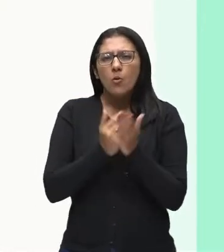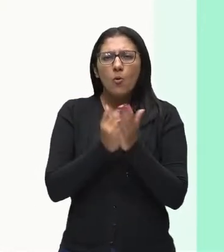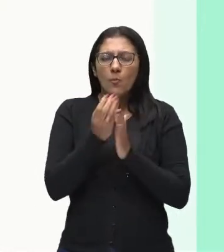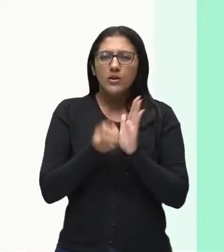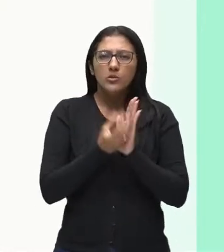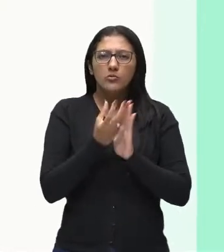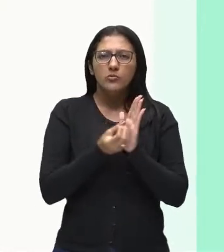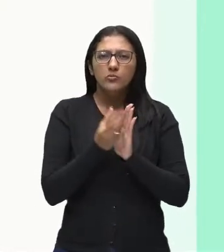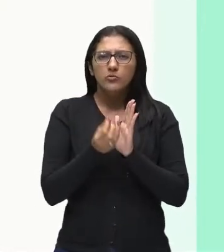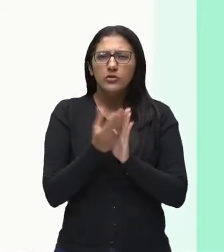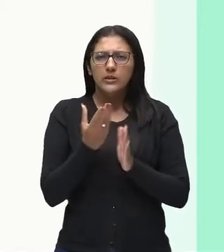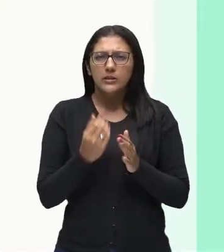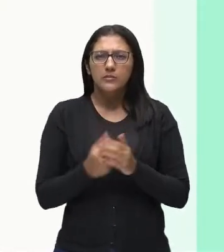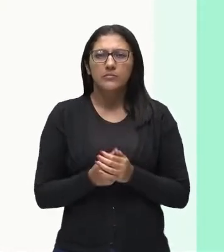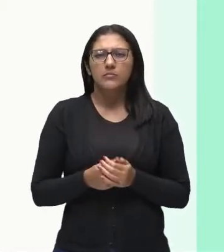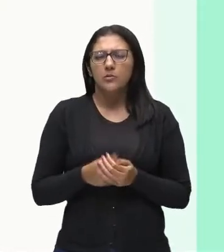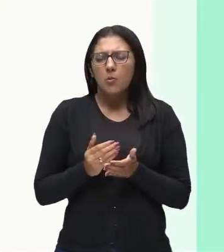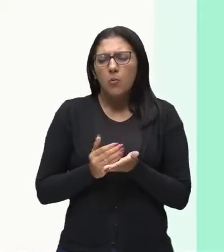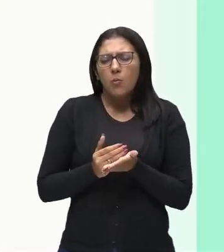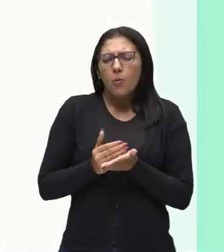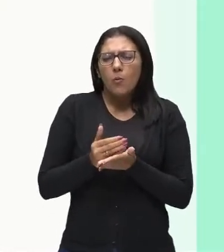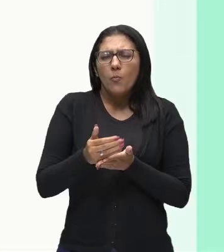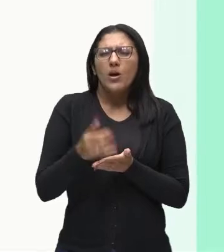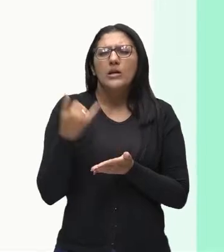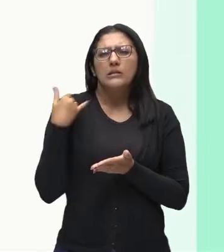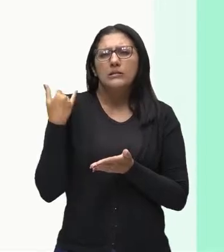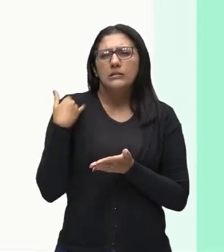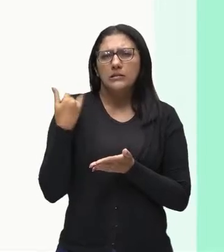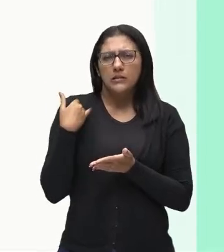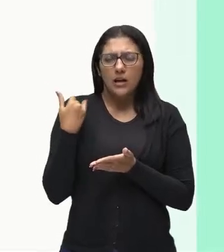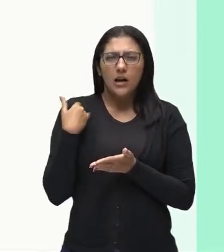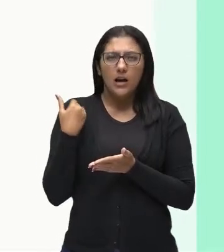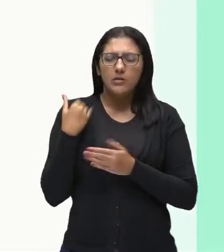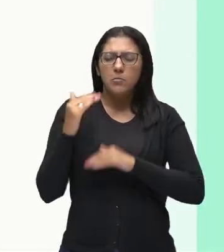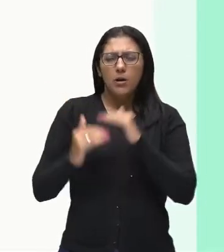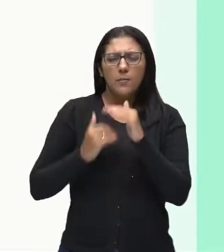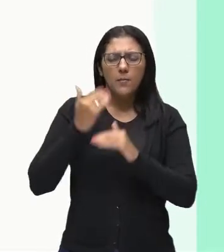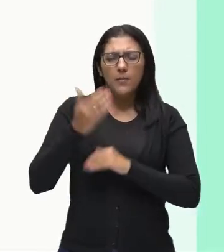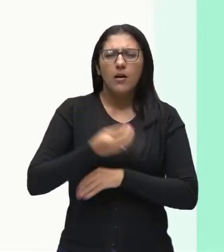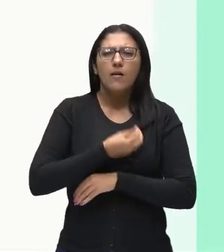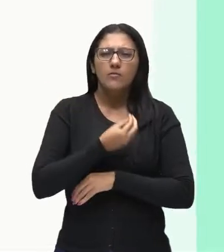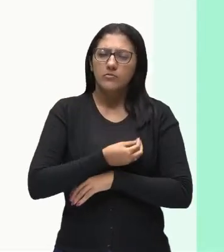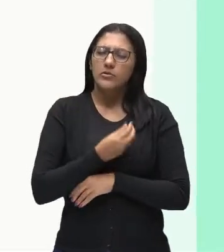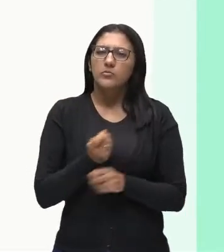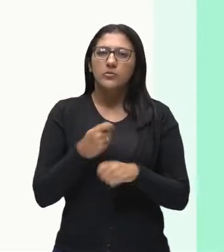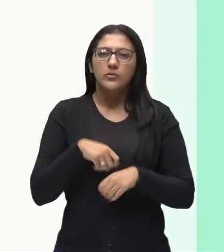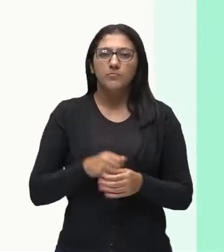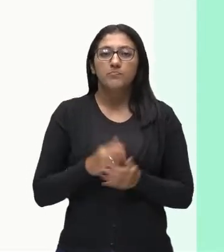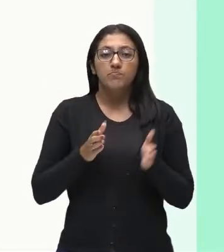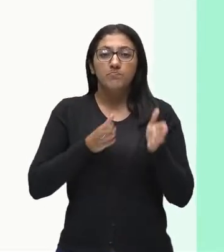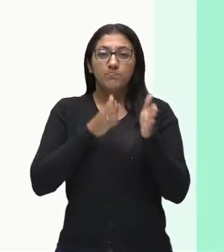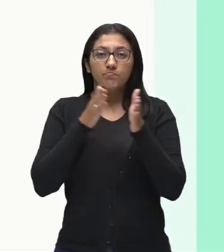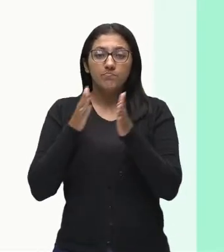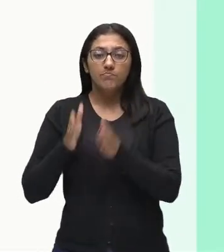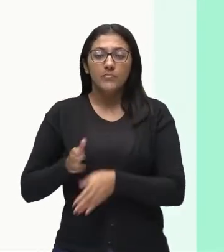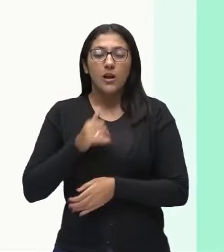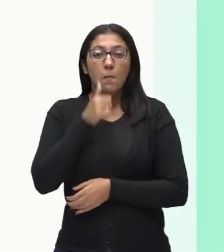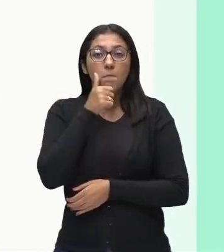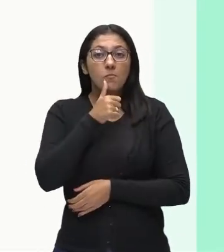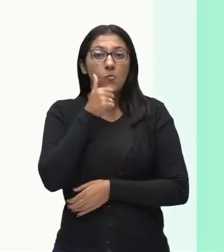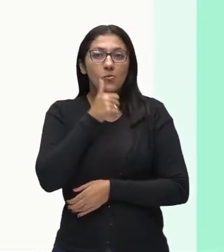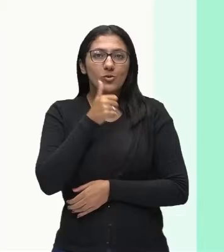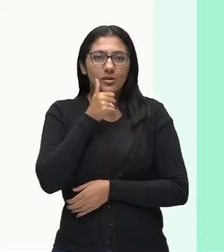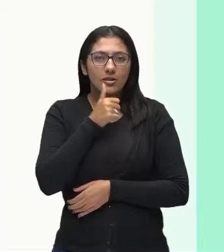e permanecem toda a vida os meninos vão produzir espermatozoide. Já as meninas, elas